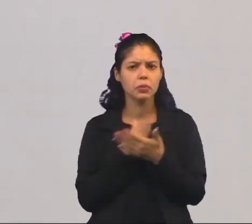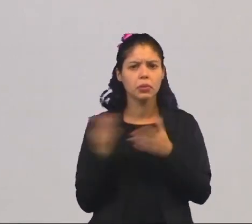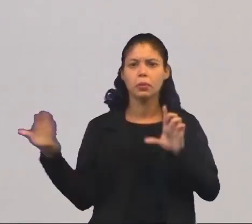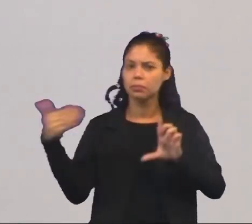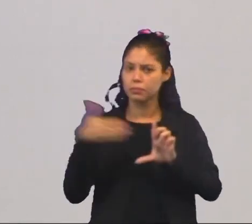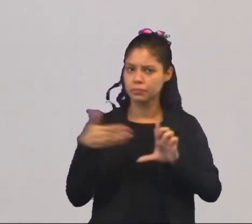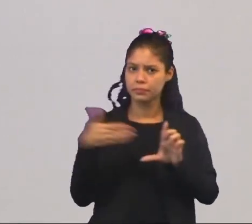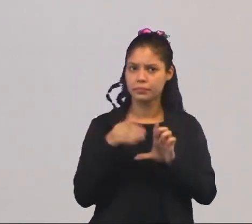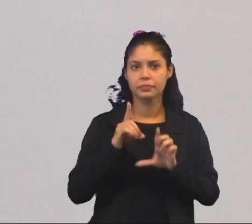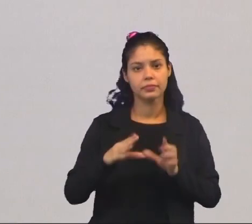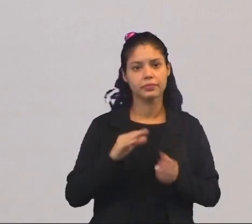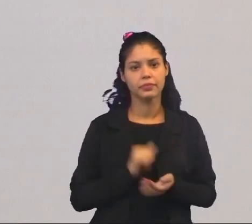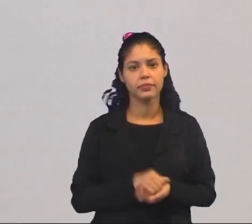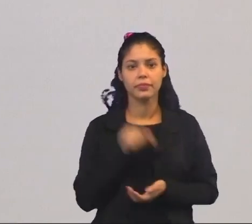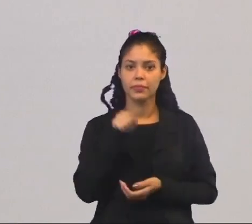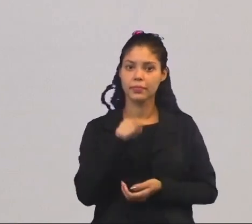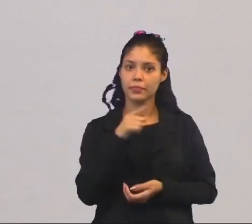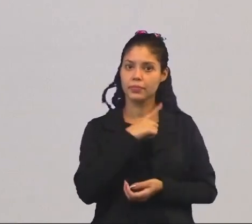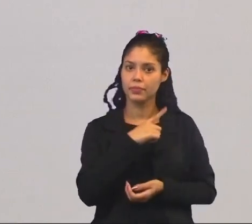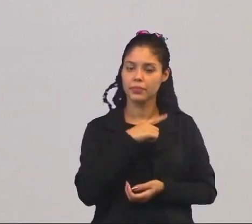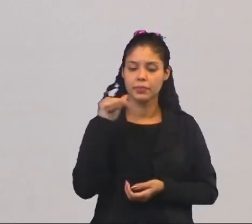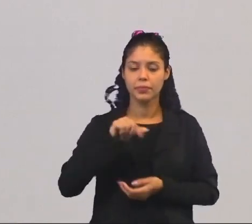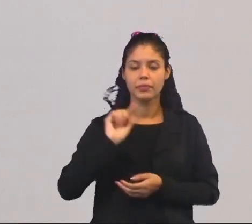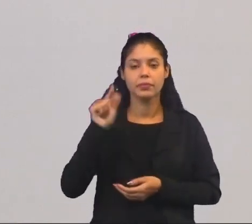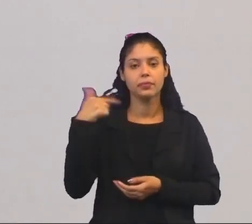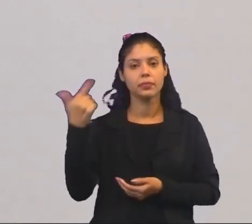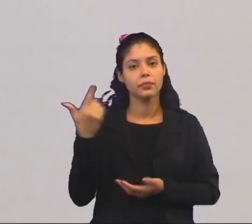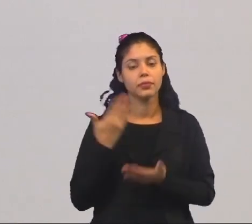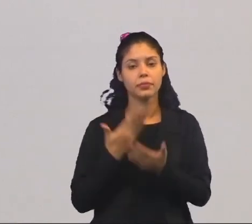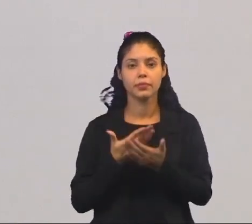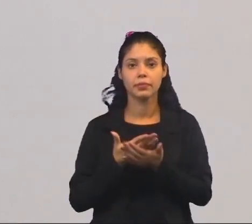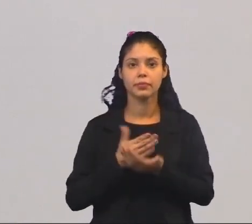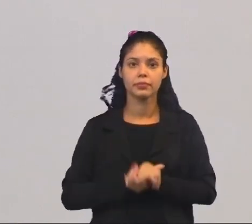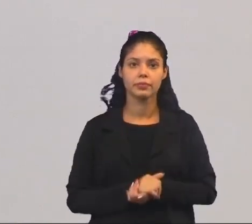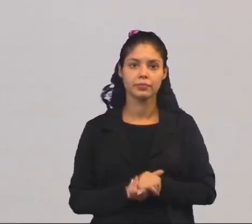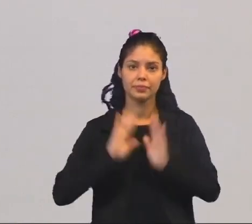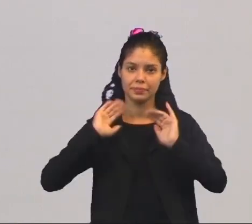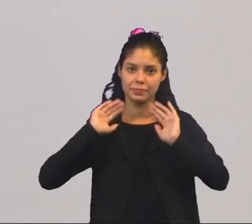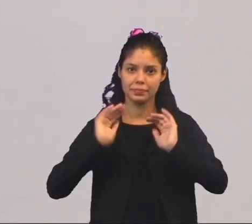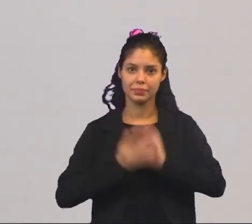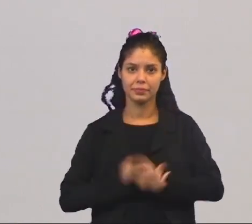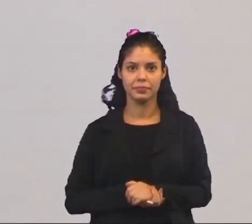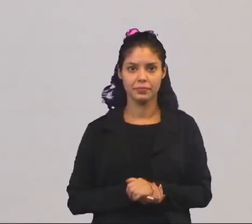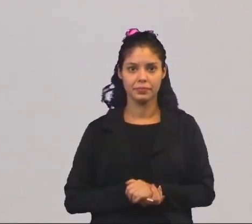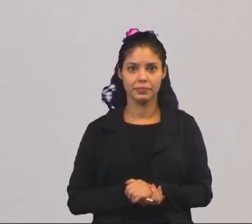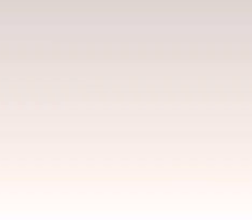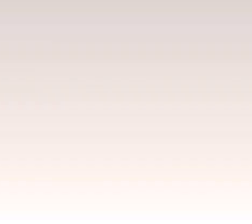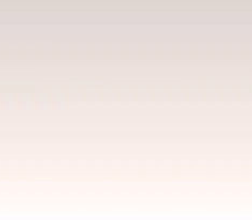acesse a plataforma Eduque. Nela você tem acesso a essa aula e às outras. Até mais!